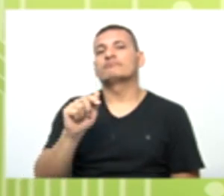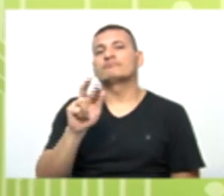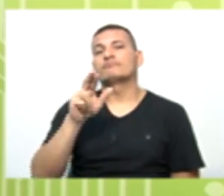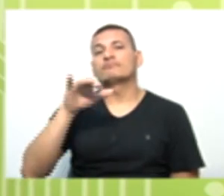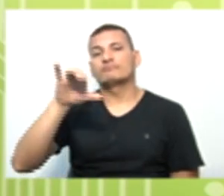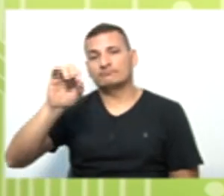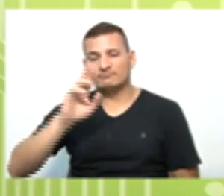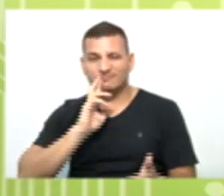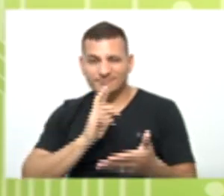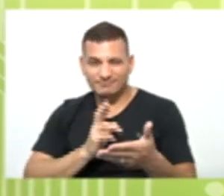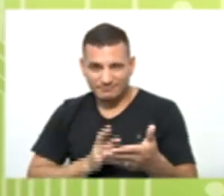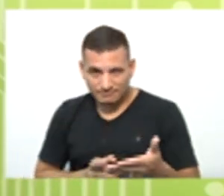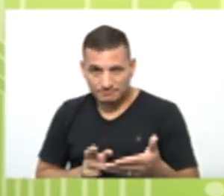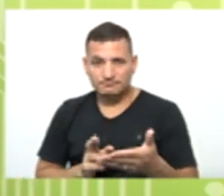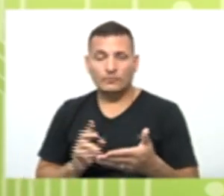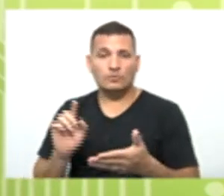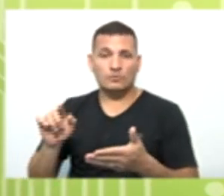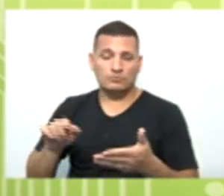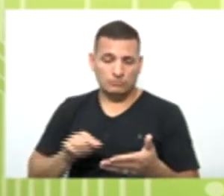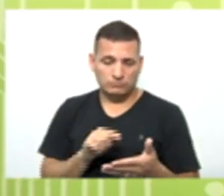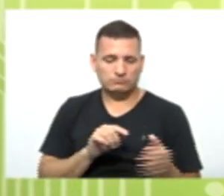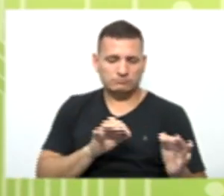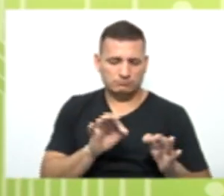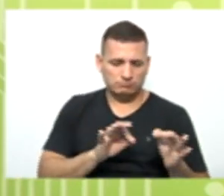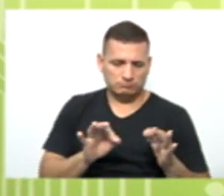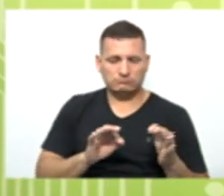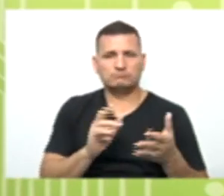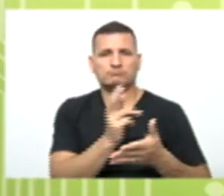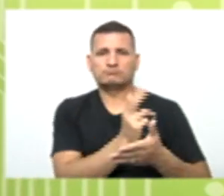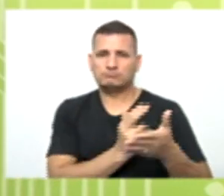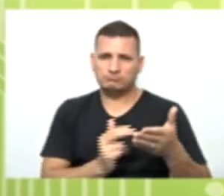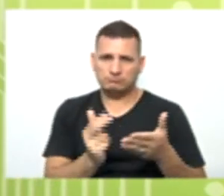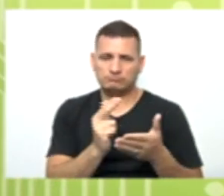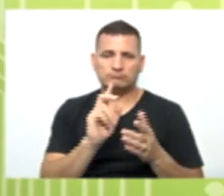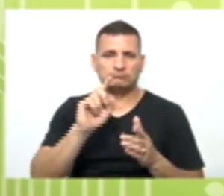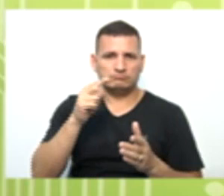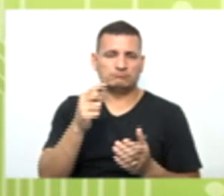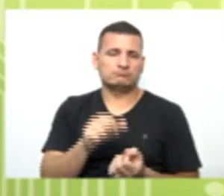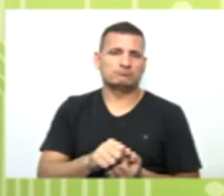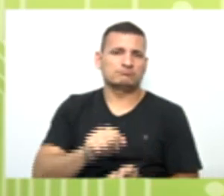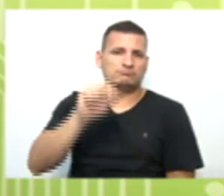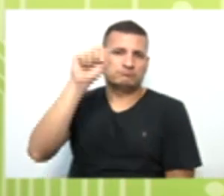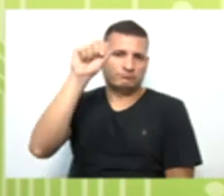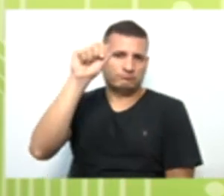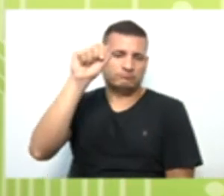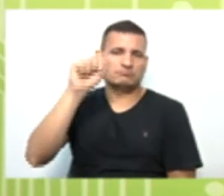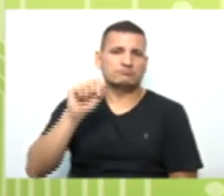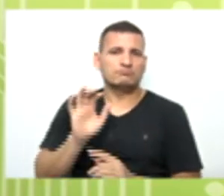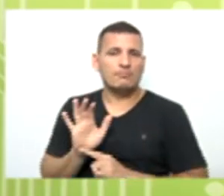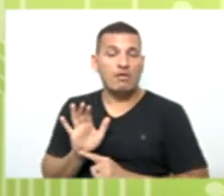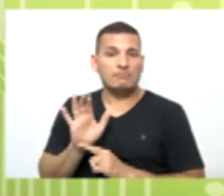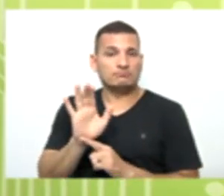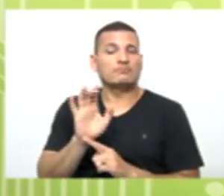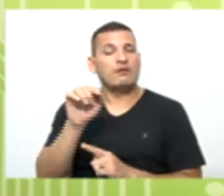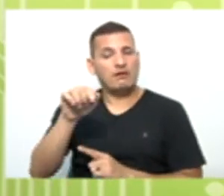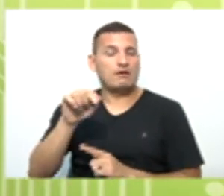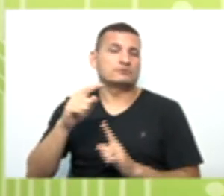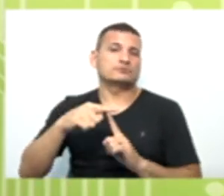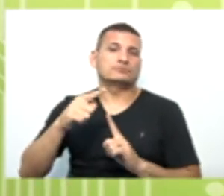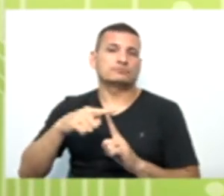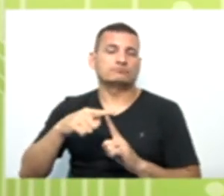os gráficos e apresentou a pesquisa em um formato de banner, que é um tipo de comunicação